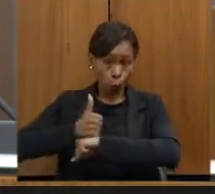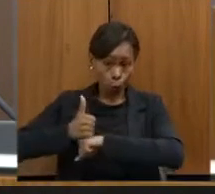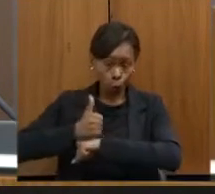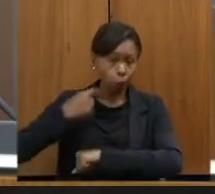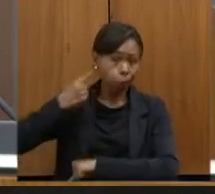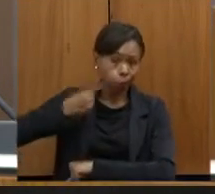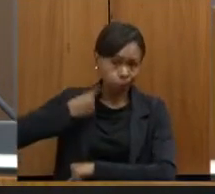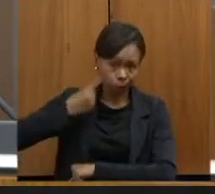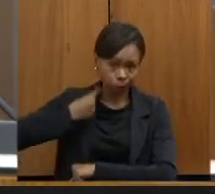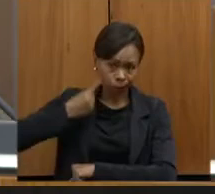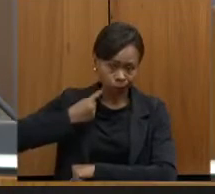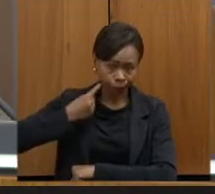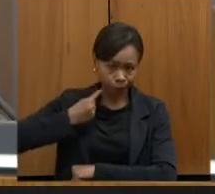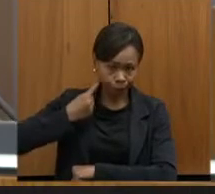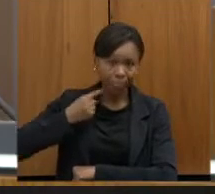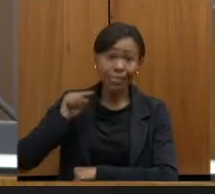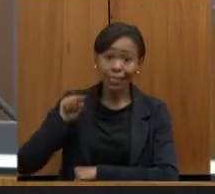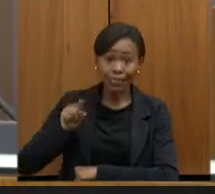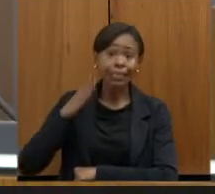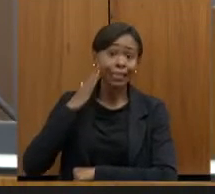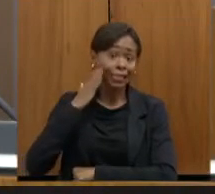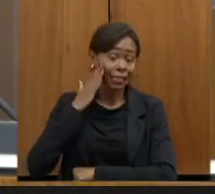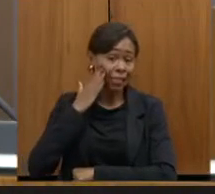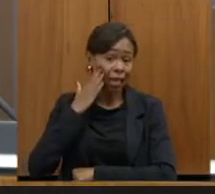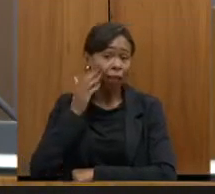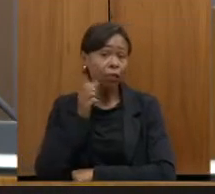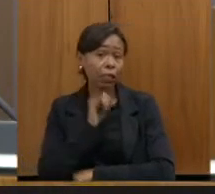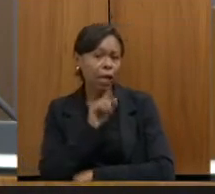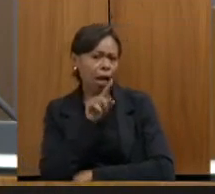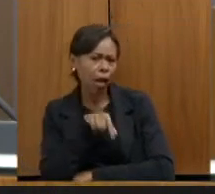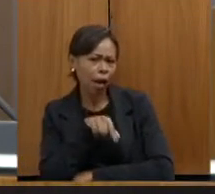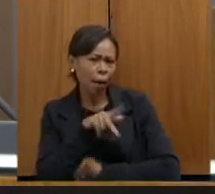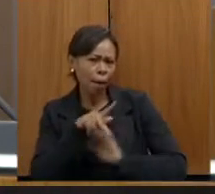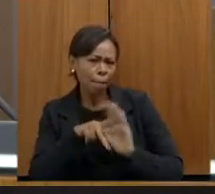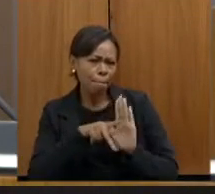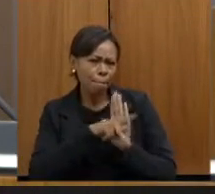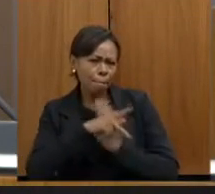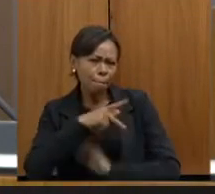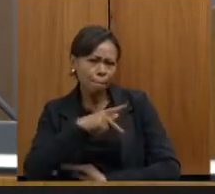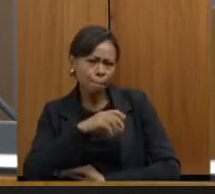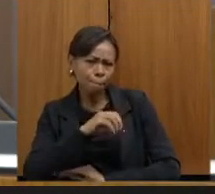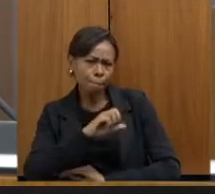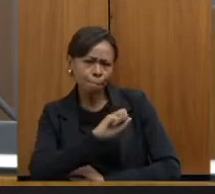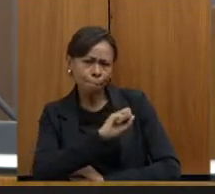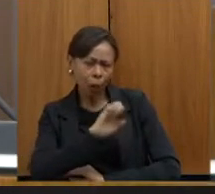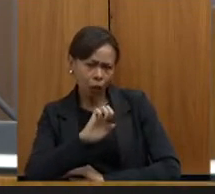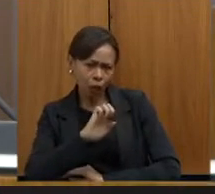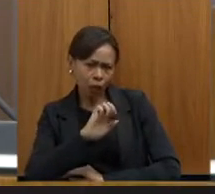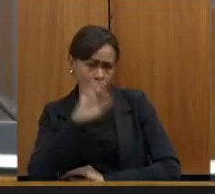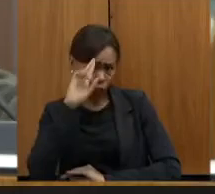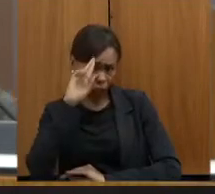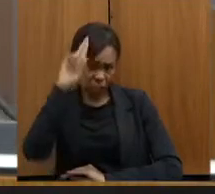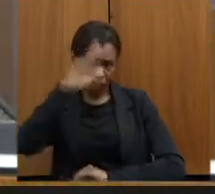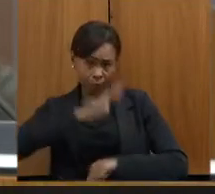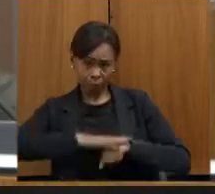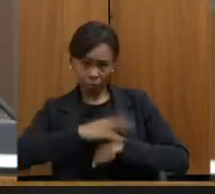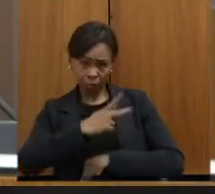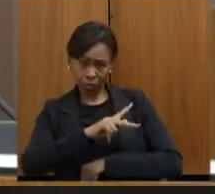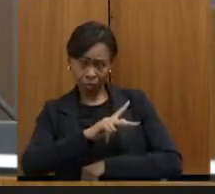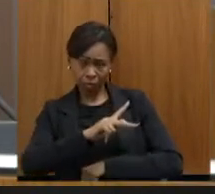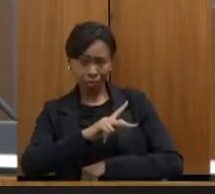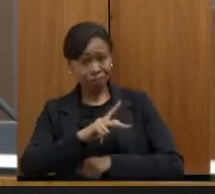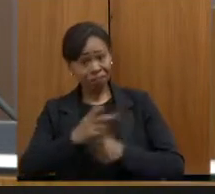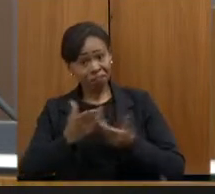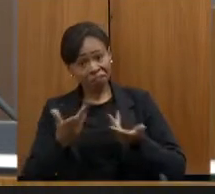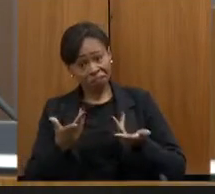sabe que isso aí não é uma posse para gerar propriedade, isso poderia ser posse nenhum,